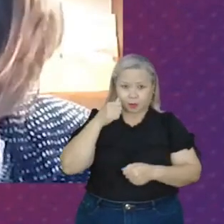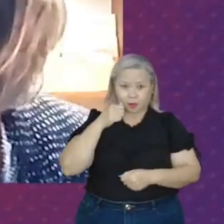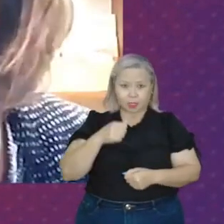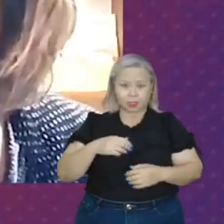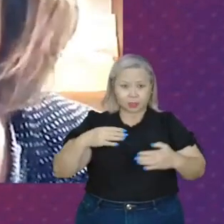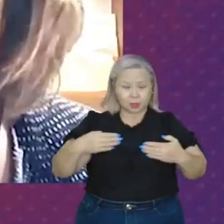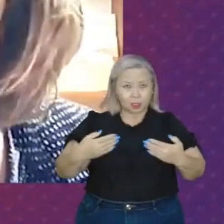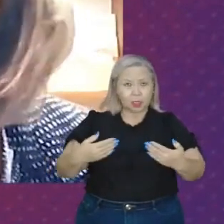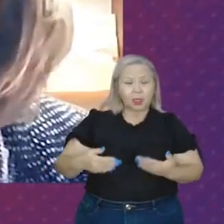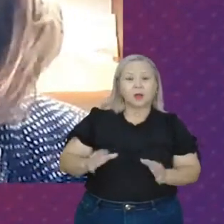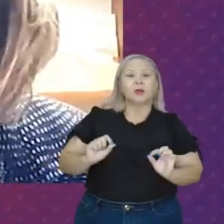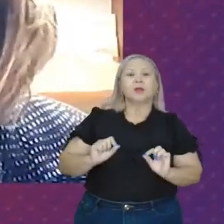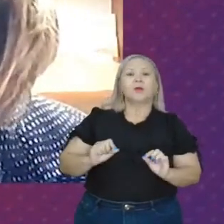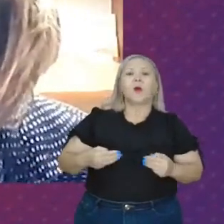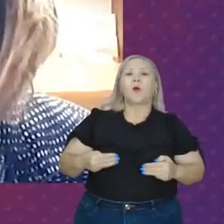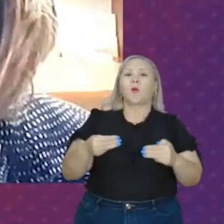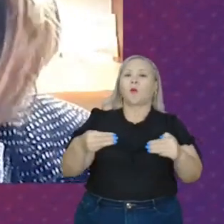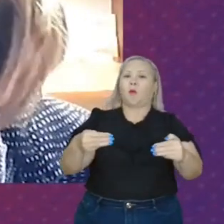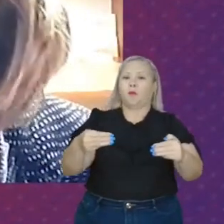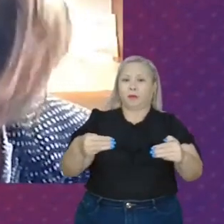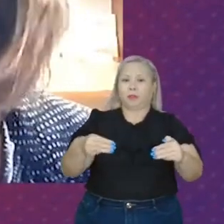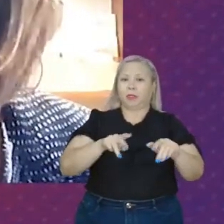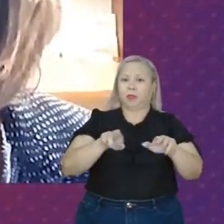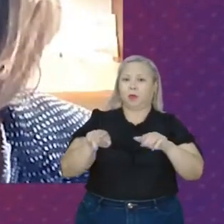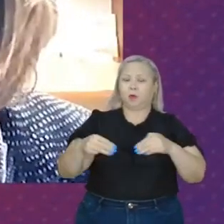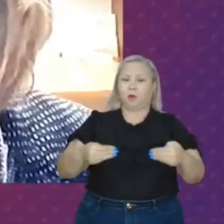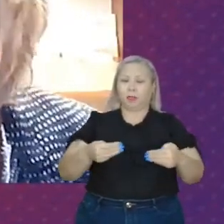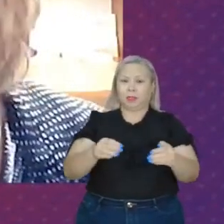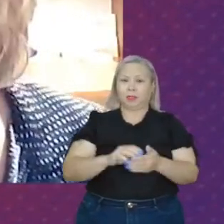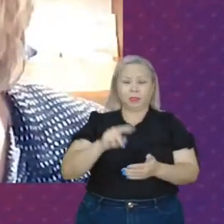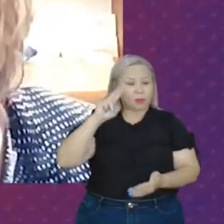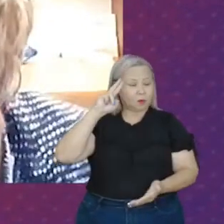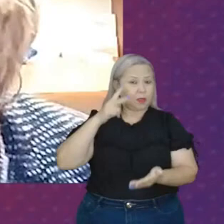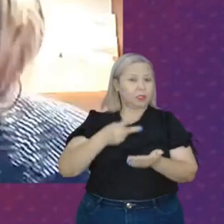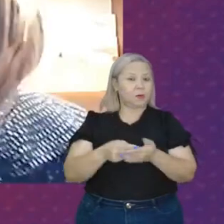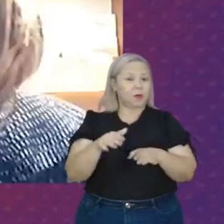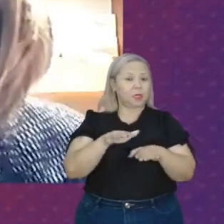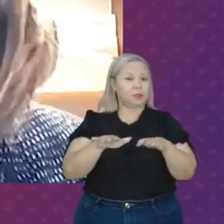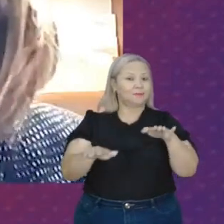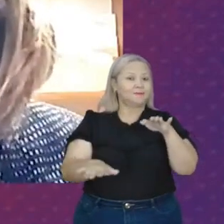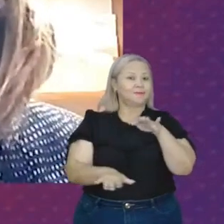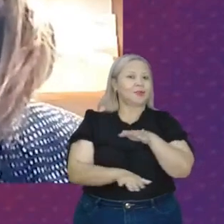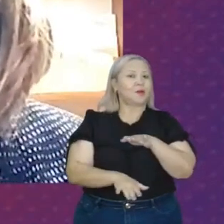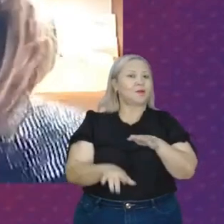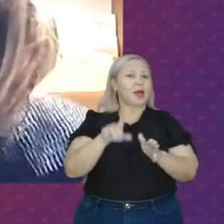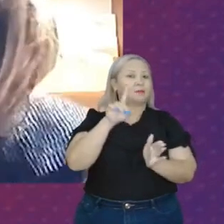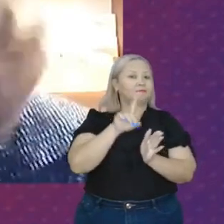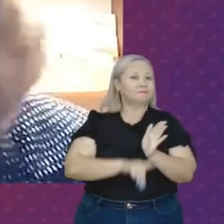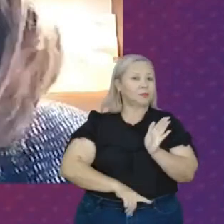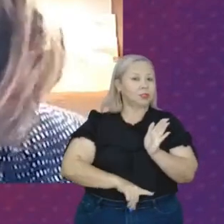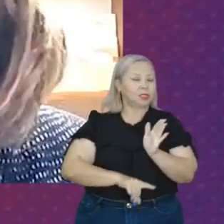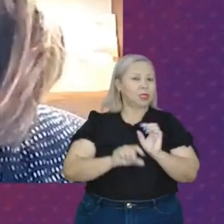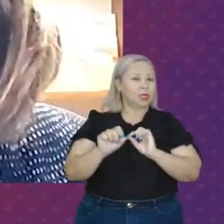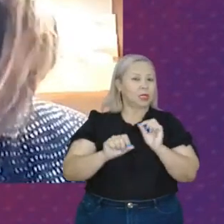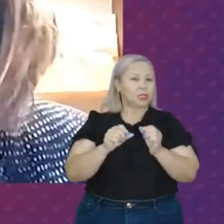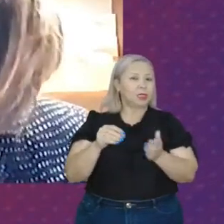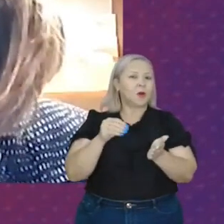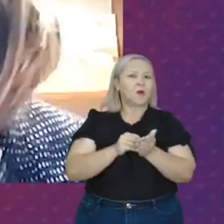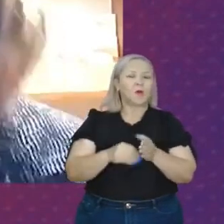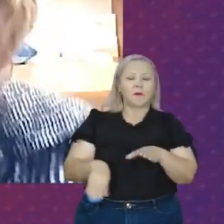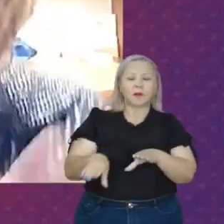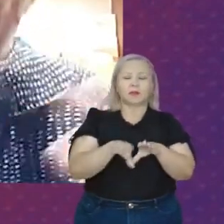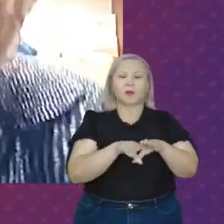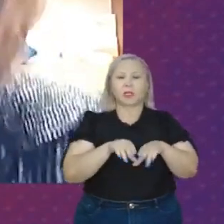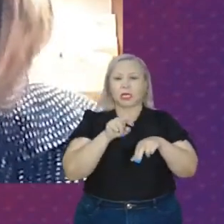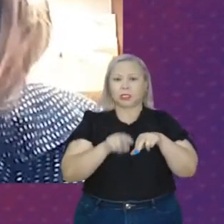ministério, ali se reconhecia que há uma desigualdade de direitos e uma falta de equidade de